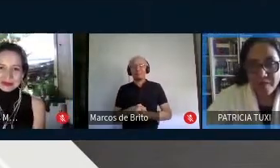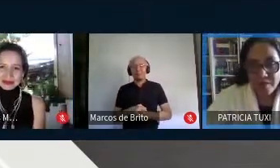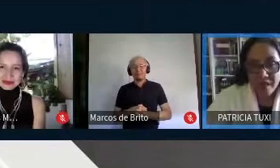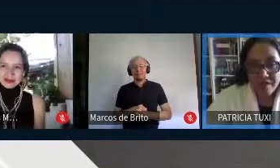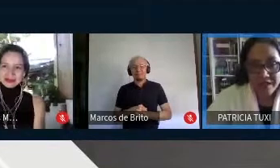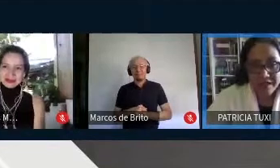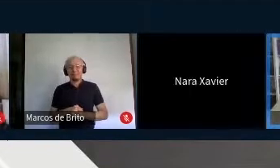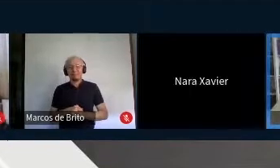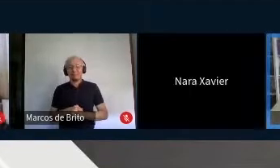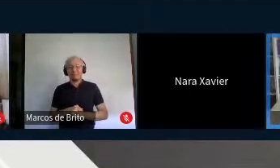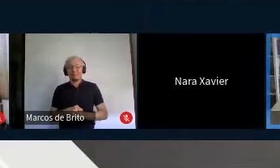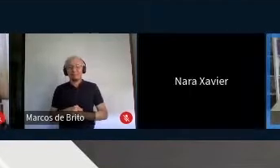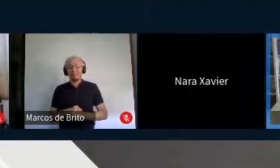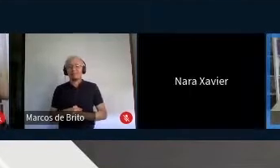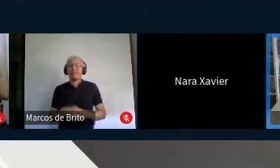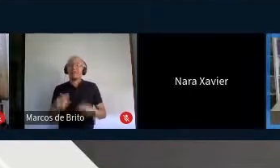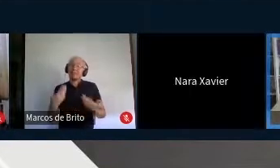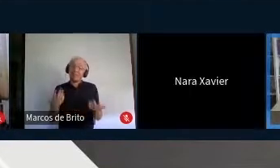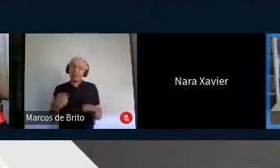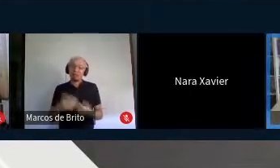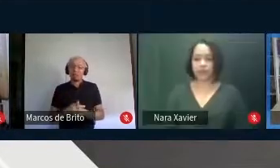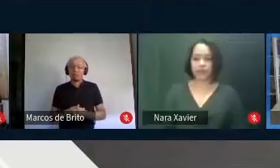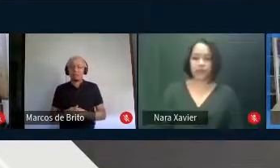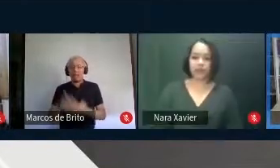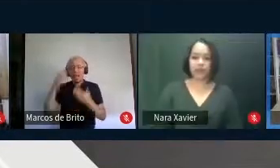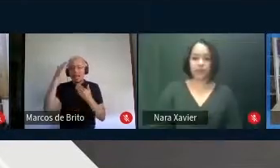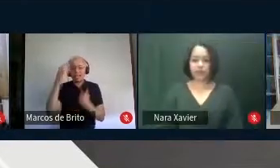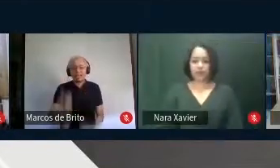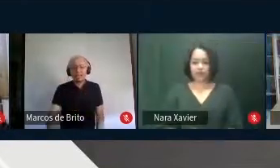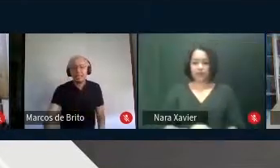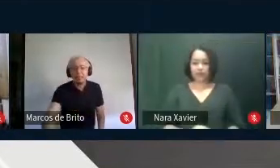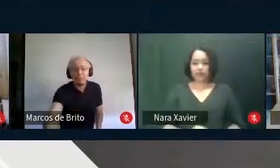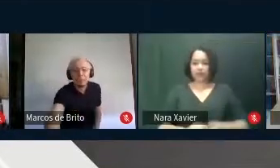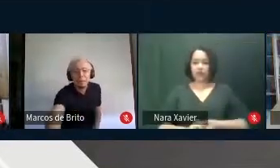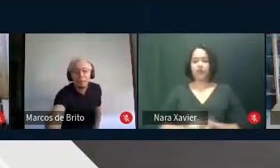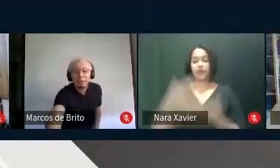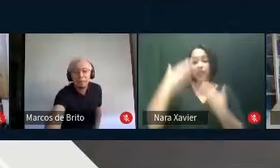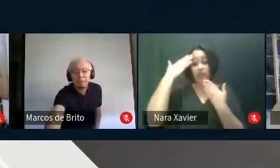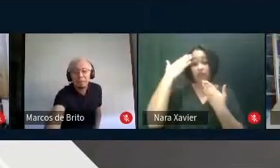Bom, então eu quero agradecer a apresentação da Lira.